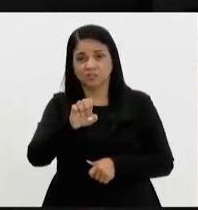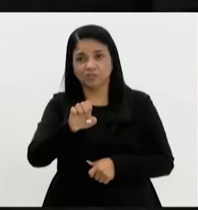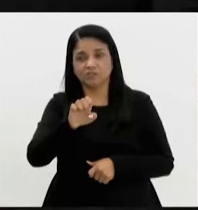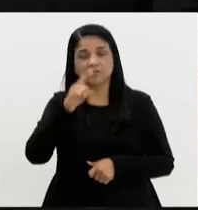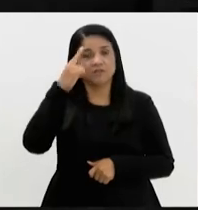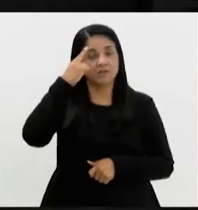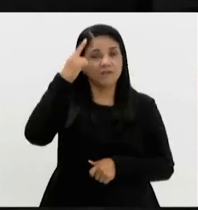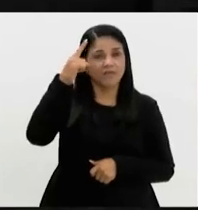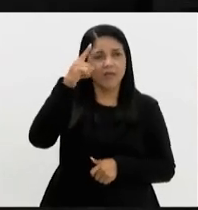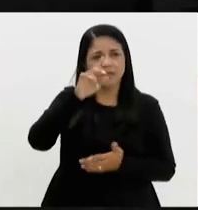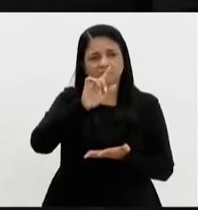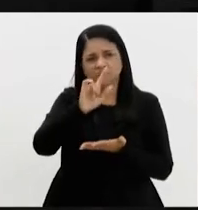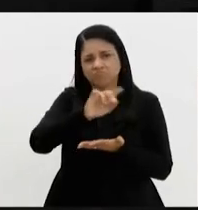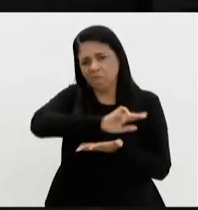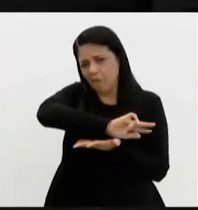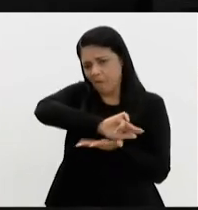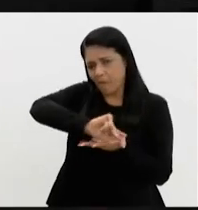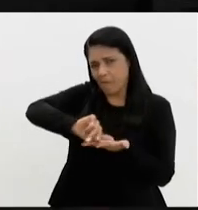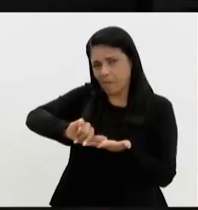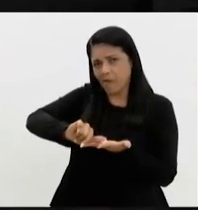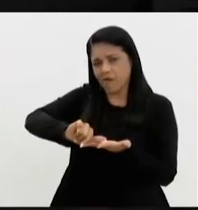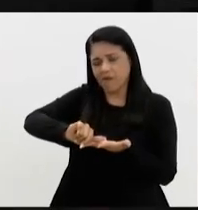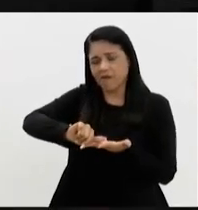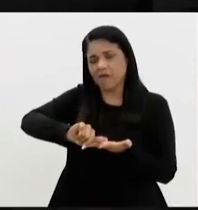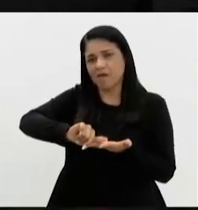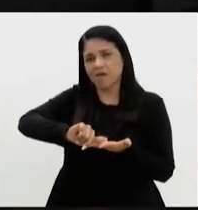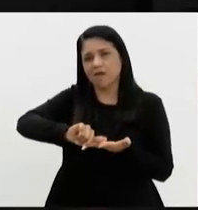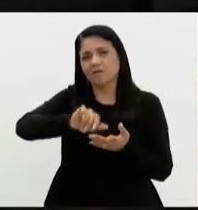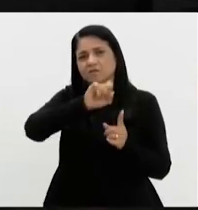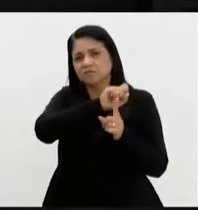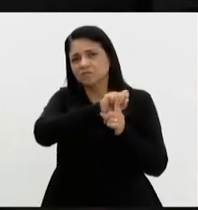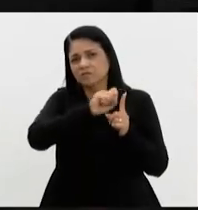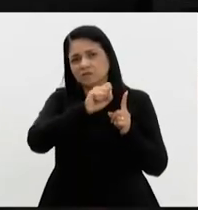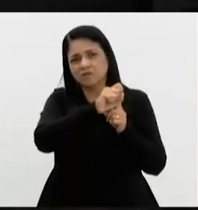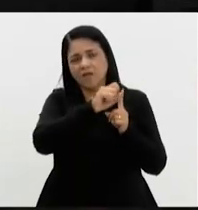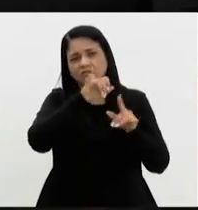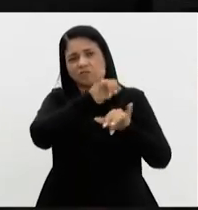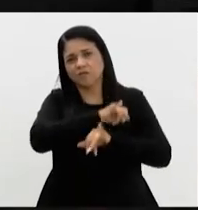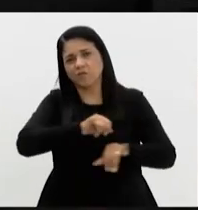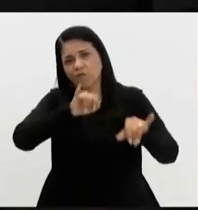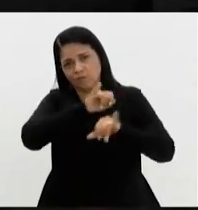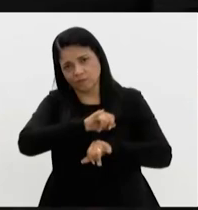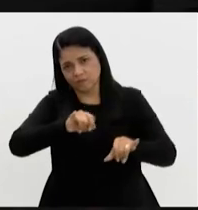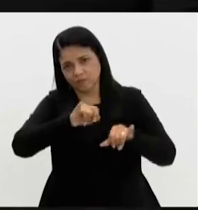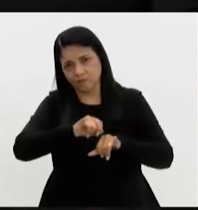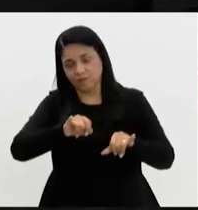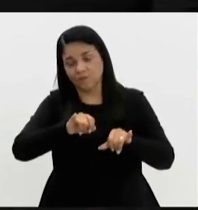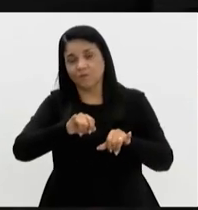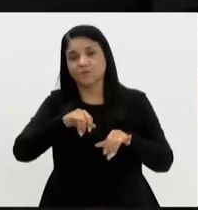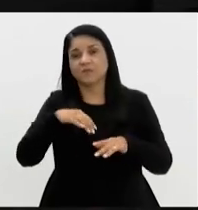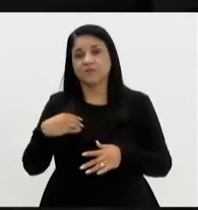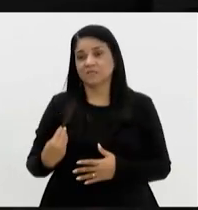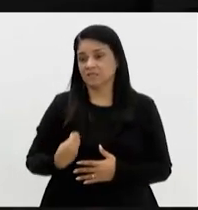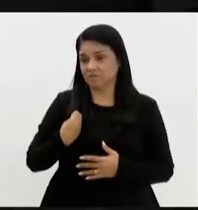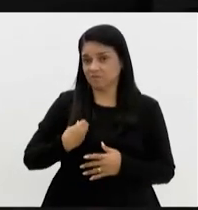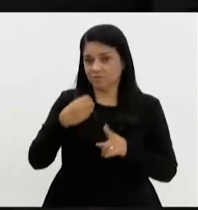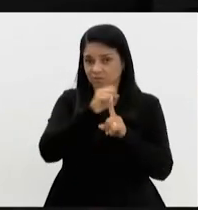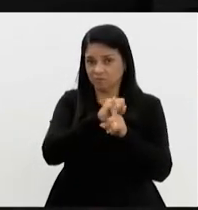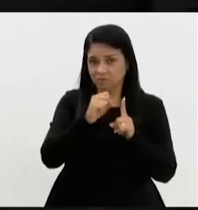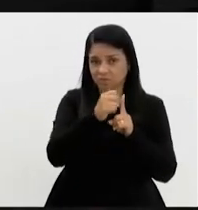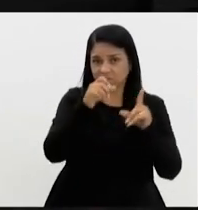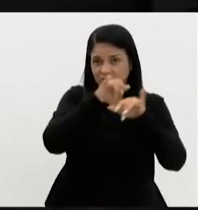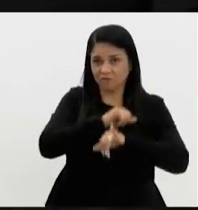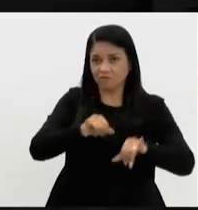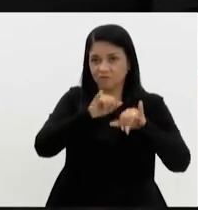ideias variadas que norteia a nossa sociedade da informação e se Vivemos em uma sociedade da informação me lembrei aqui de